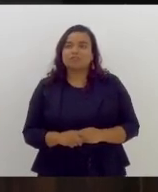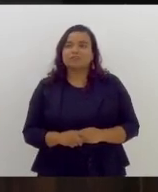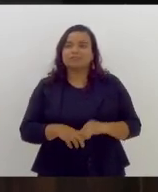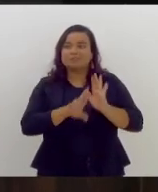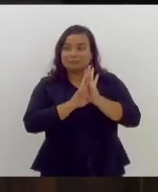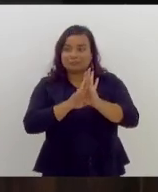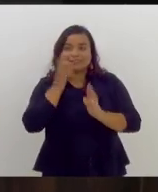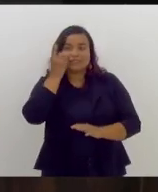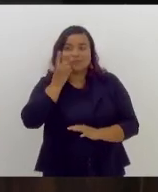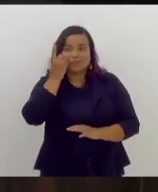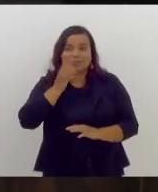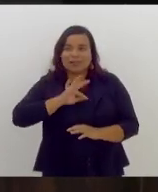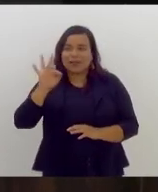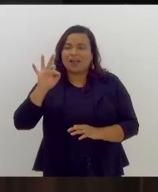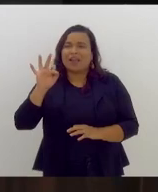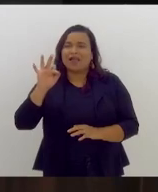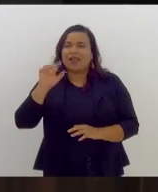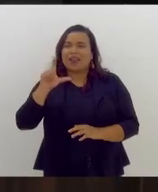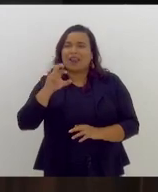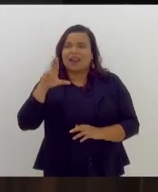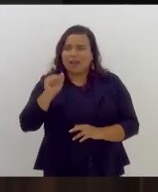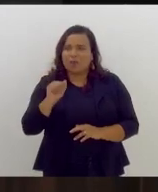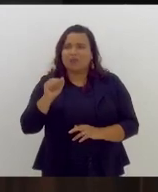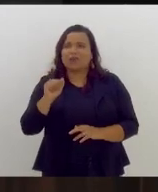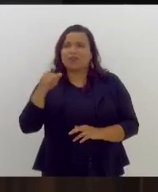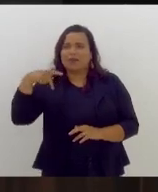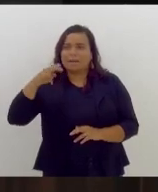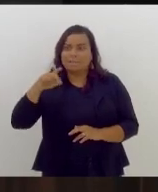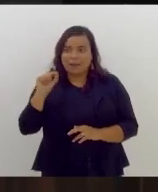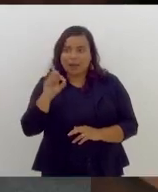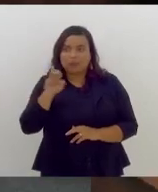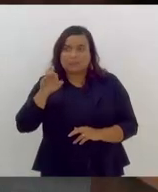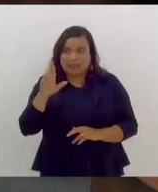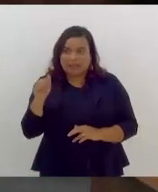Representando a deputada federal Lola Carneiro, o senhor Paulo Senra.